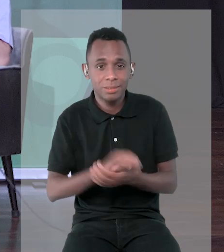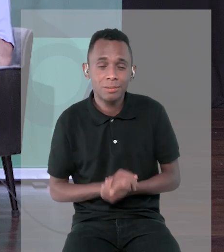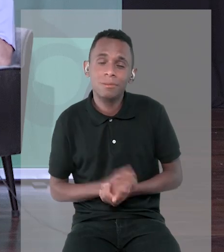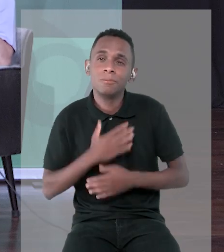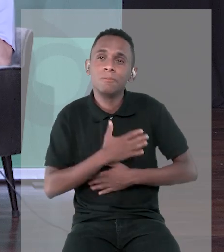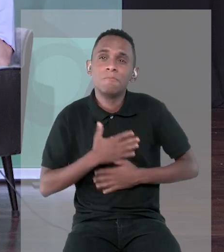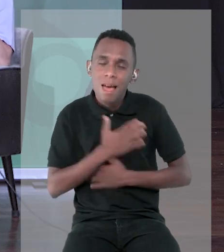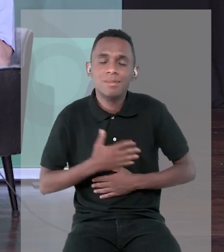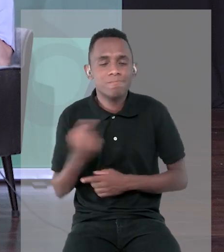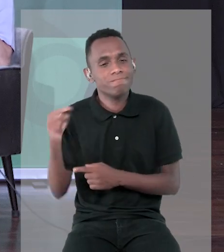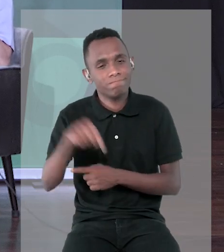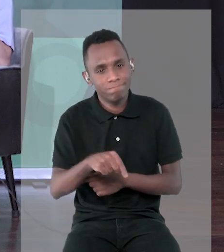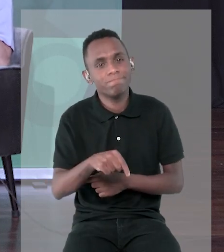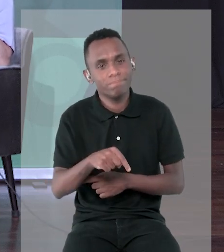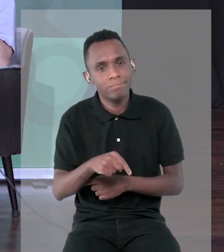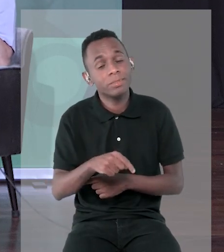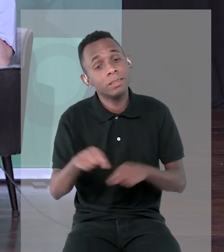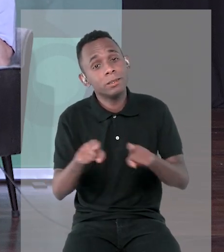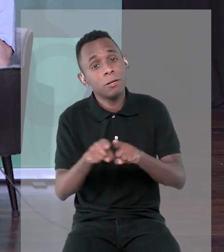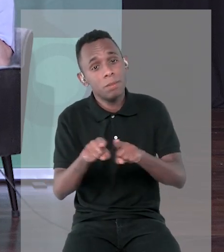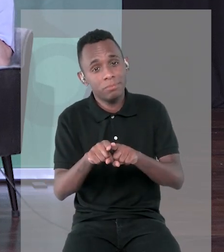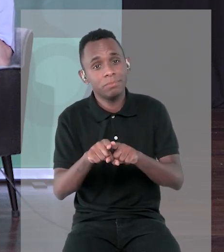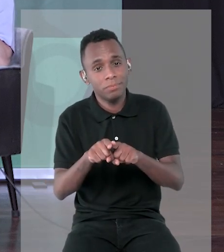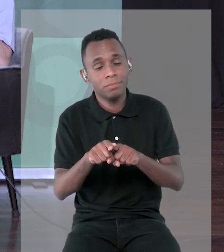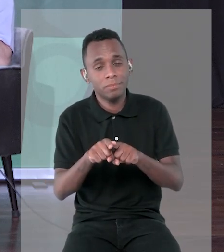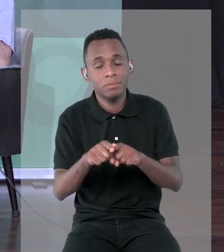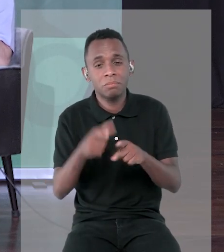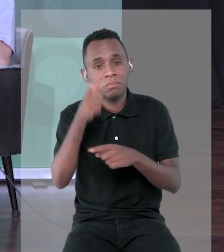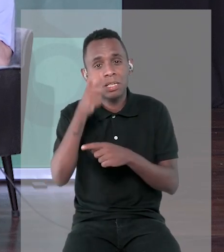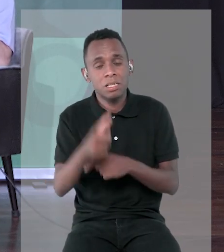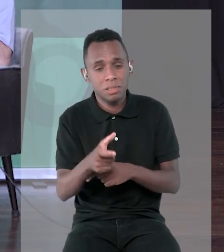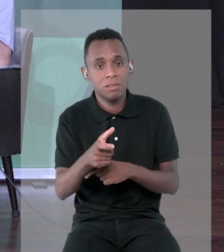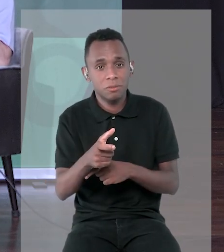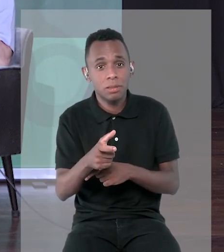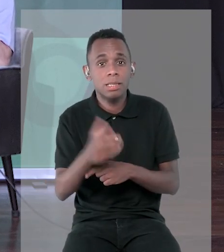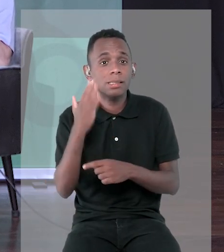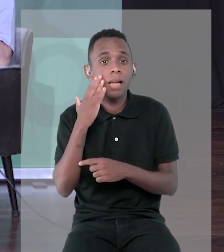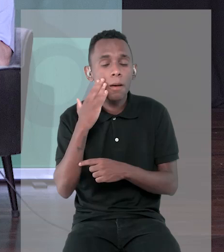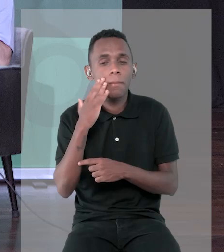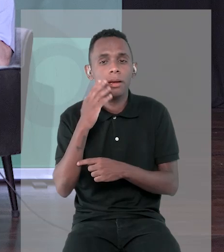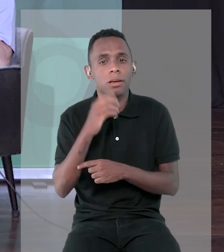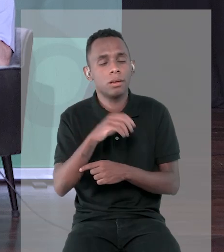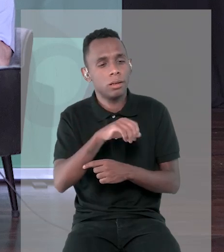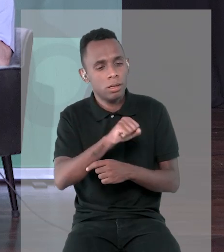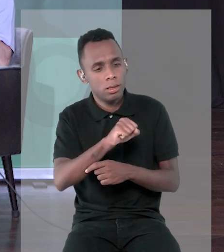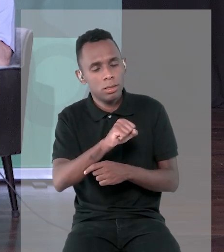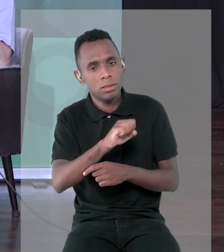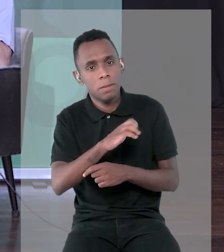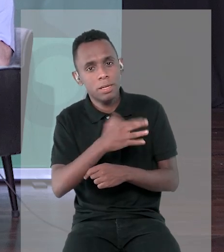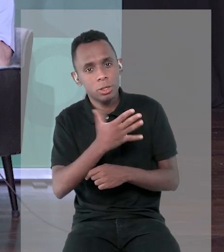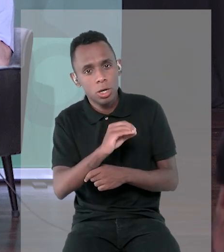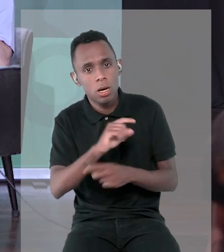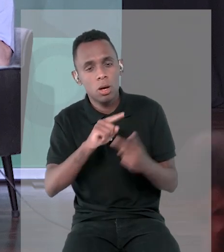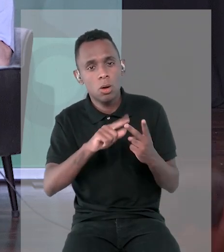É um prazer estar aqui, né? E ao mesmo tempo é interessante saber que o Sebastião, a Lélia já